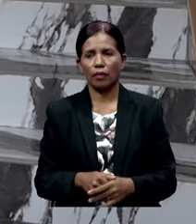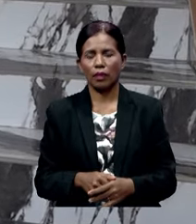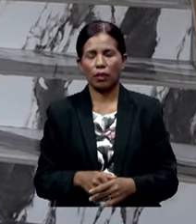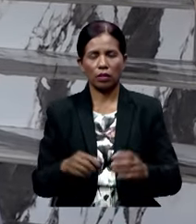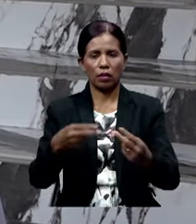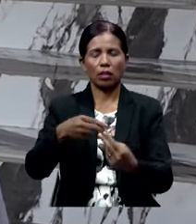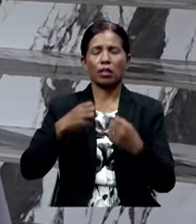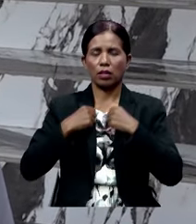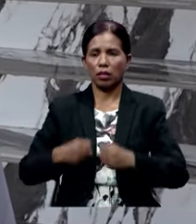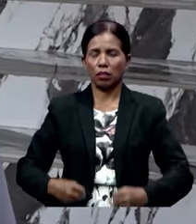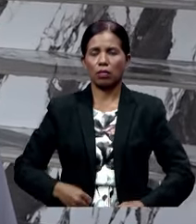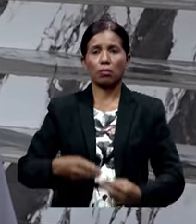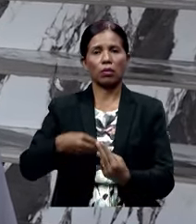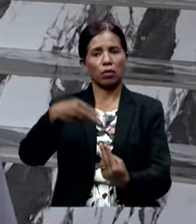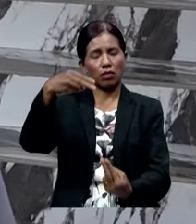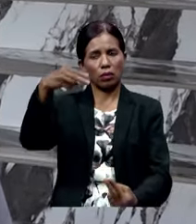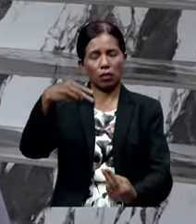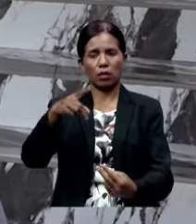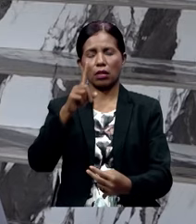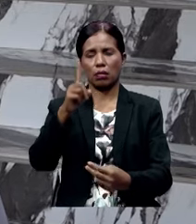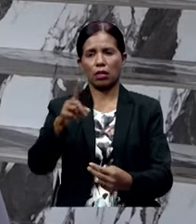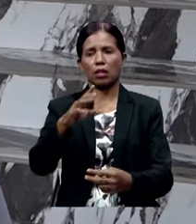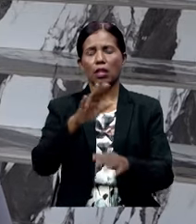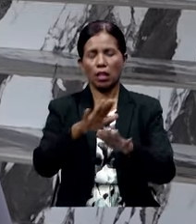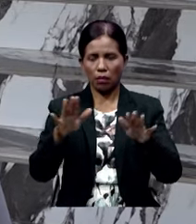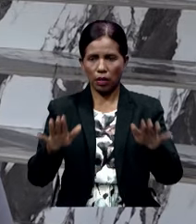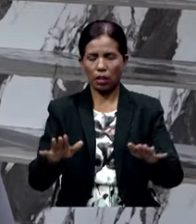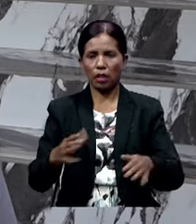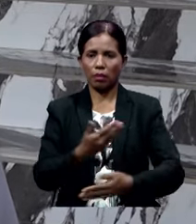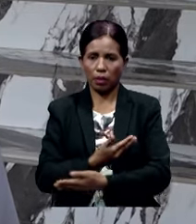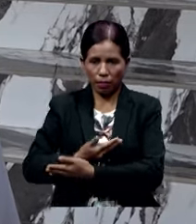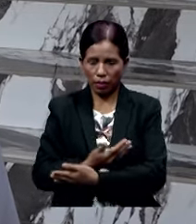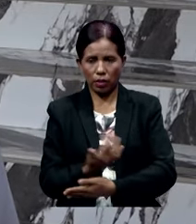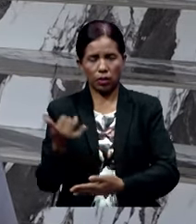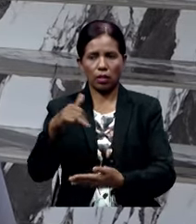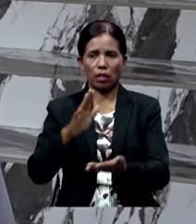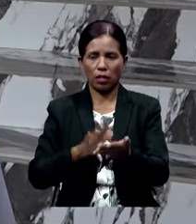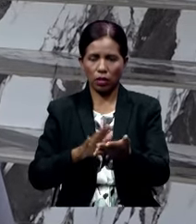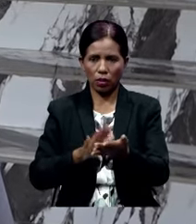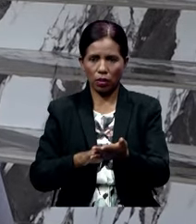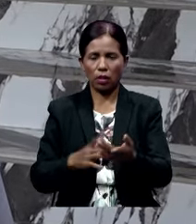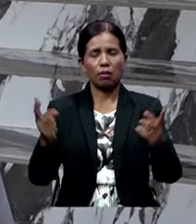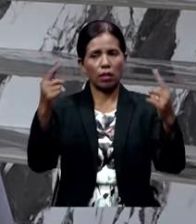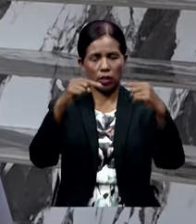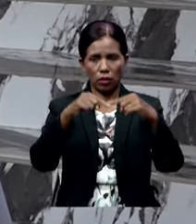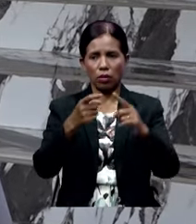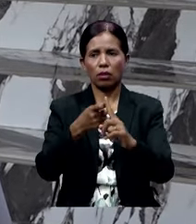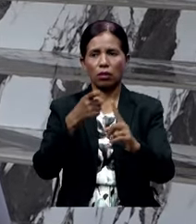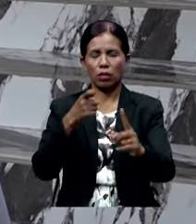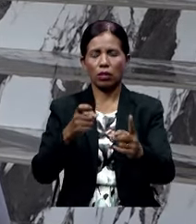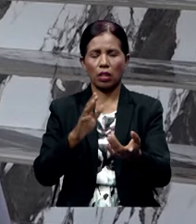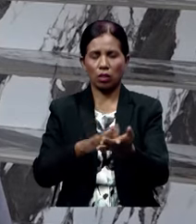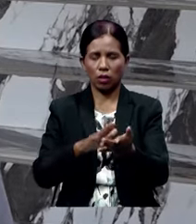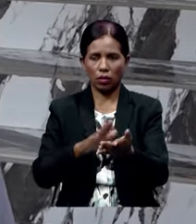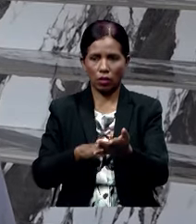malnutrição o estante nedun, ida maka ICD, lavar ki kuan sira poso kuan sira ne escola mai to usi playgroup